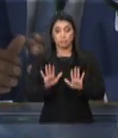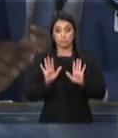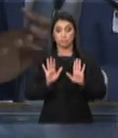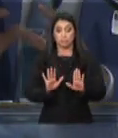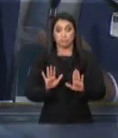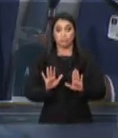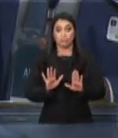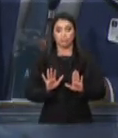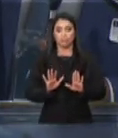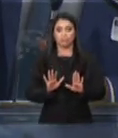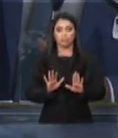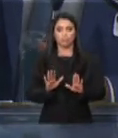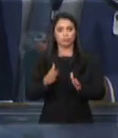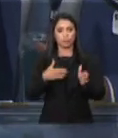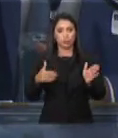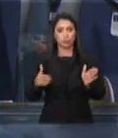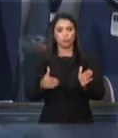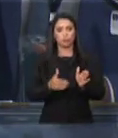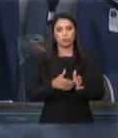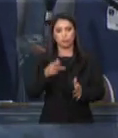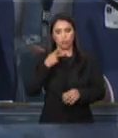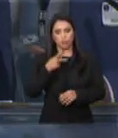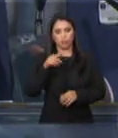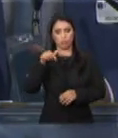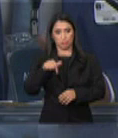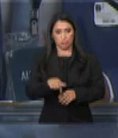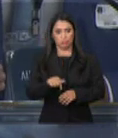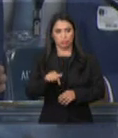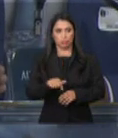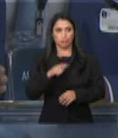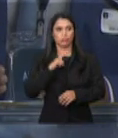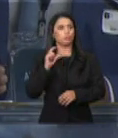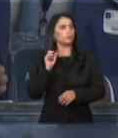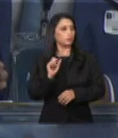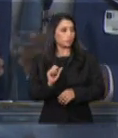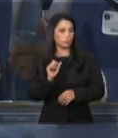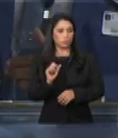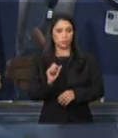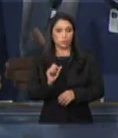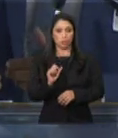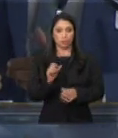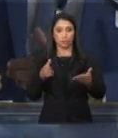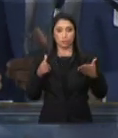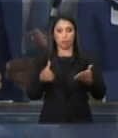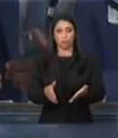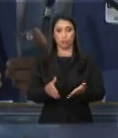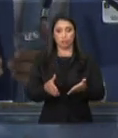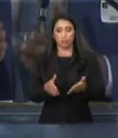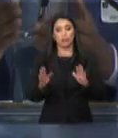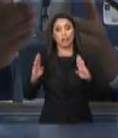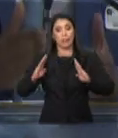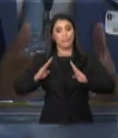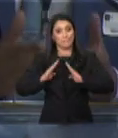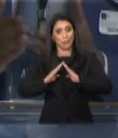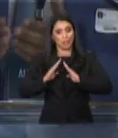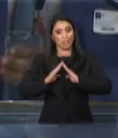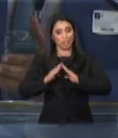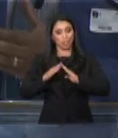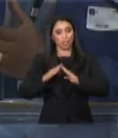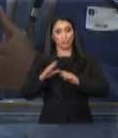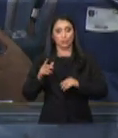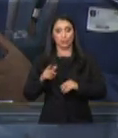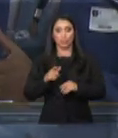por todo o direcionamento que está sendo dado aqui é eu preciso focar no acesso à moradia porque ninguém